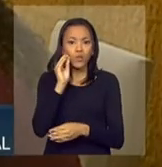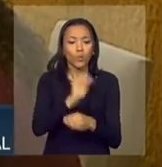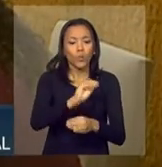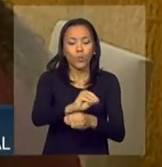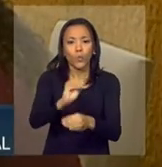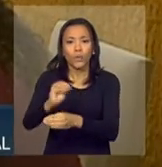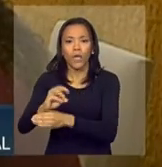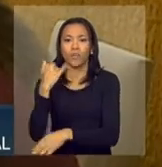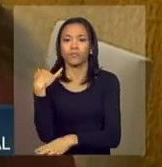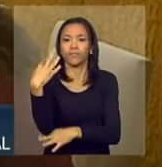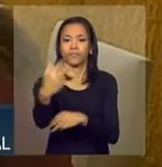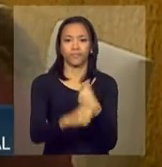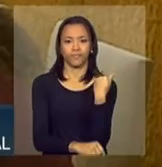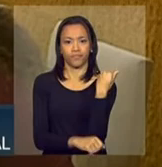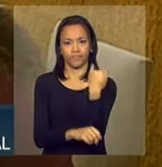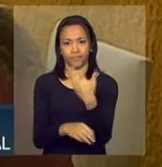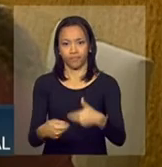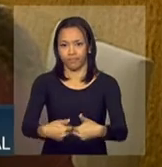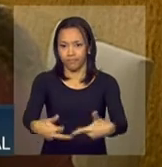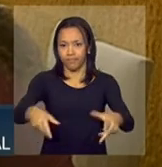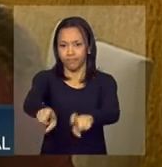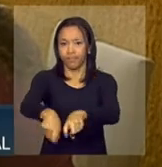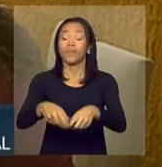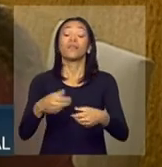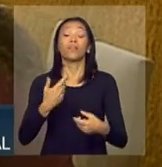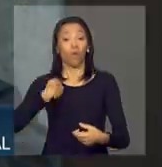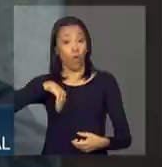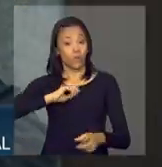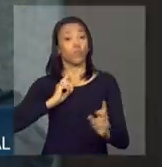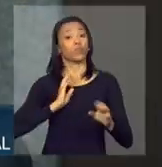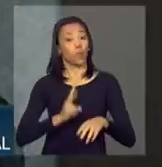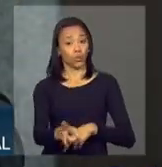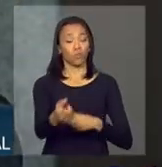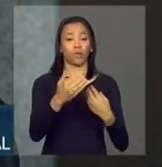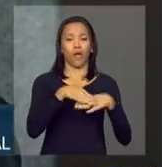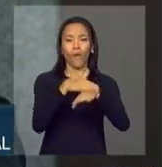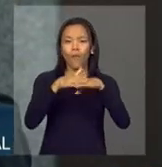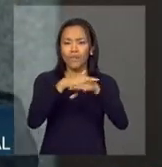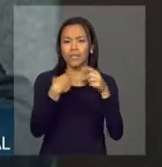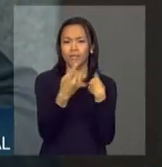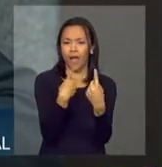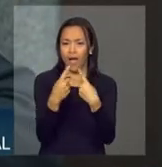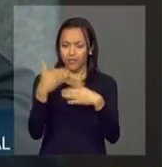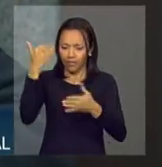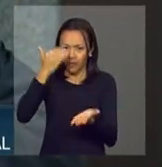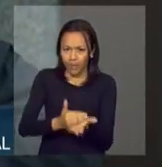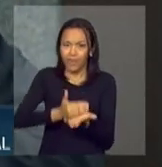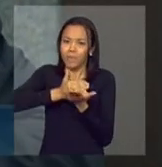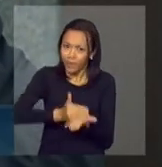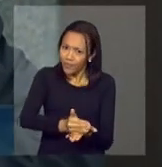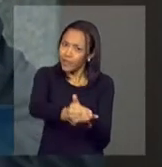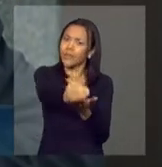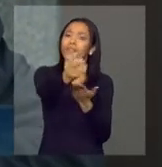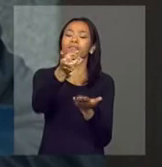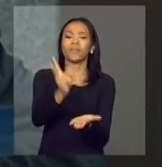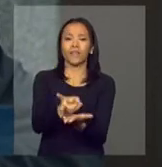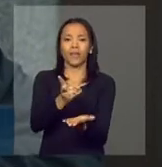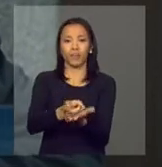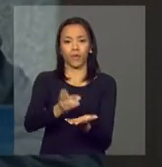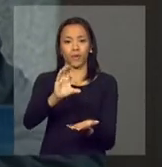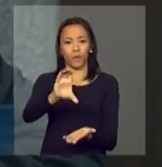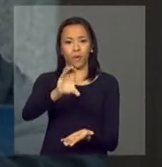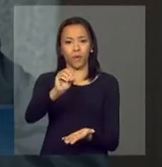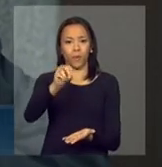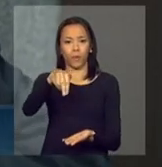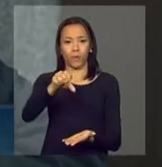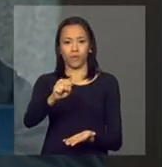e orgânica. Então, vamos dialogar daqui para frente, com certeza, muito com o Conselho e com o CONDRAF,